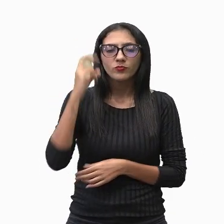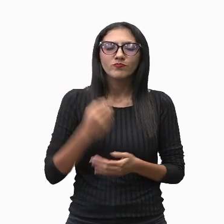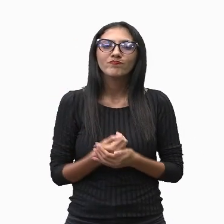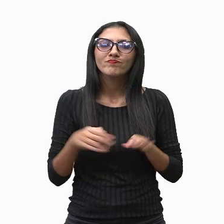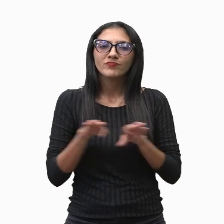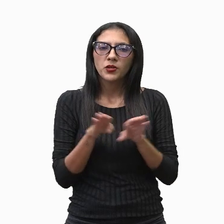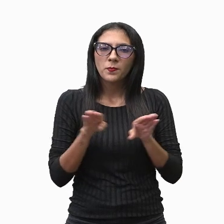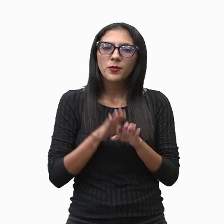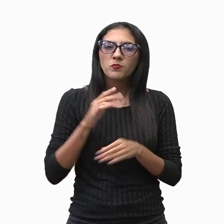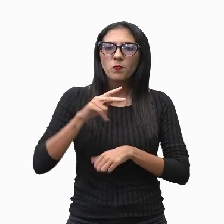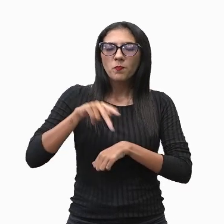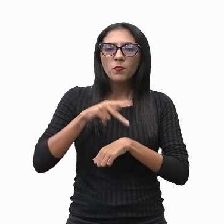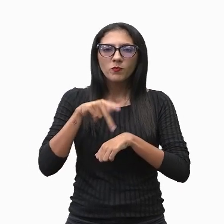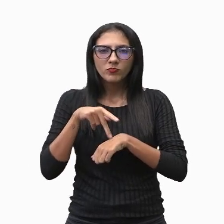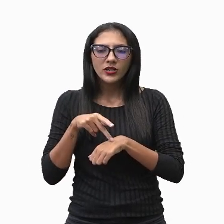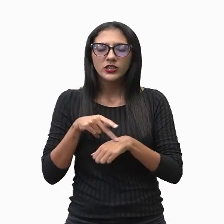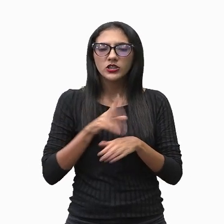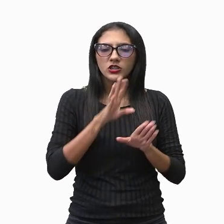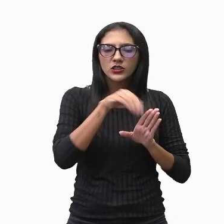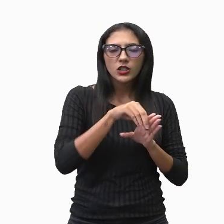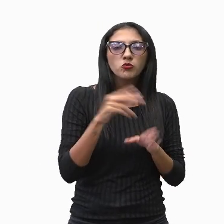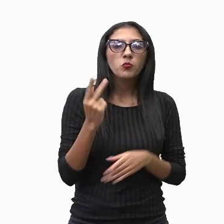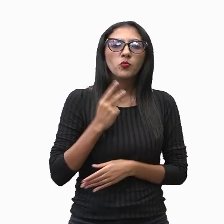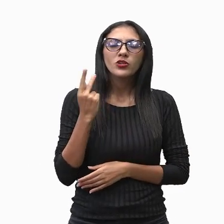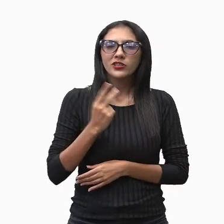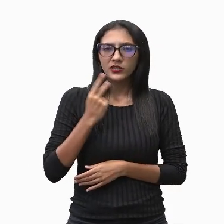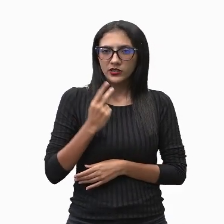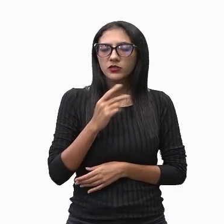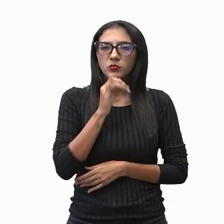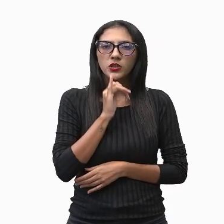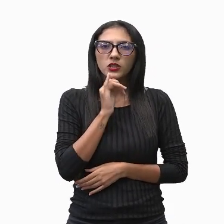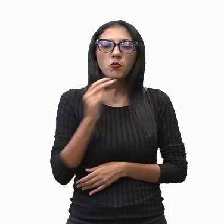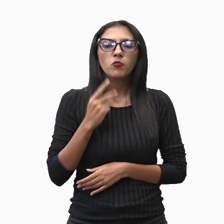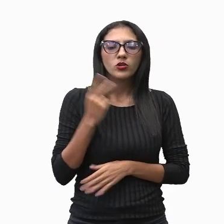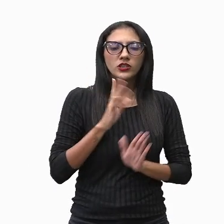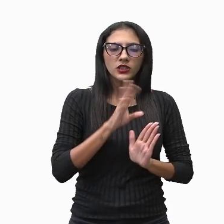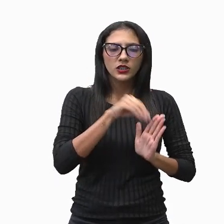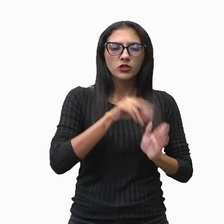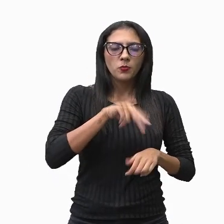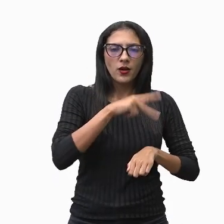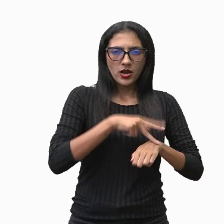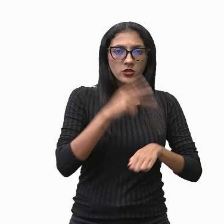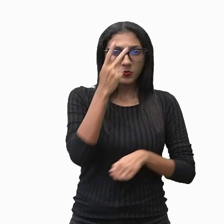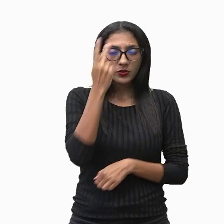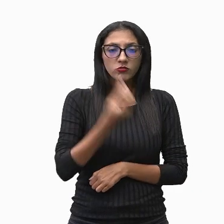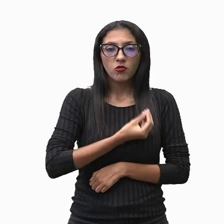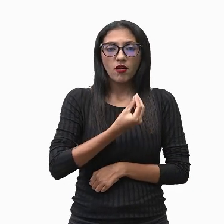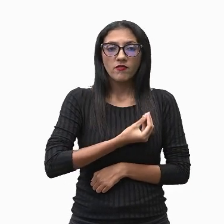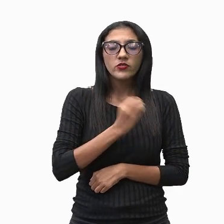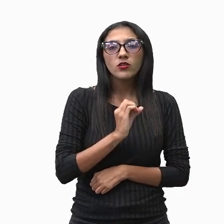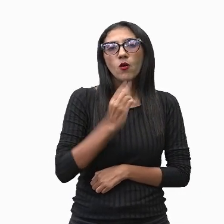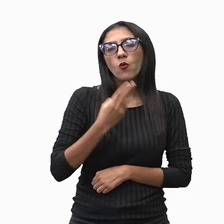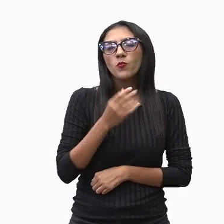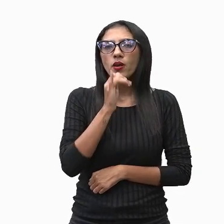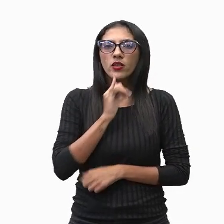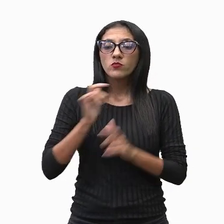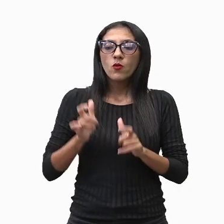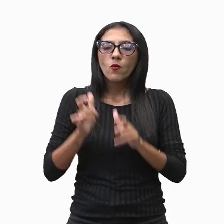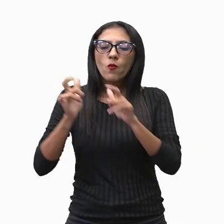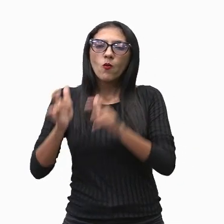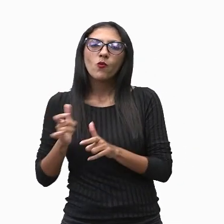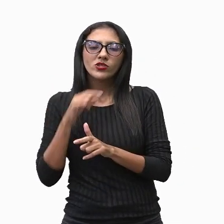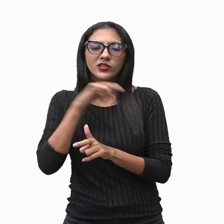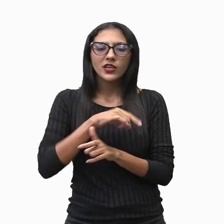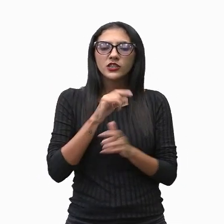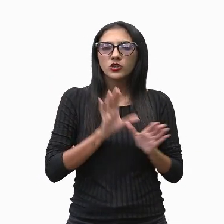nas políticas, tanto dos países de origem de quem migra, quanto nos países de destino desses migrantes. E isso